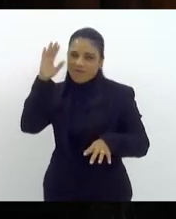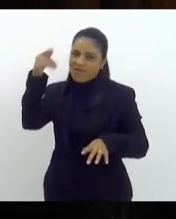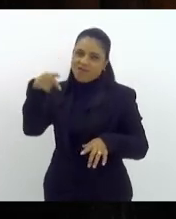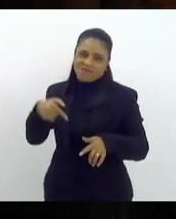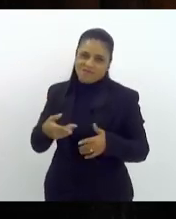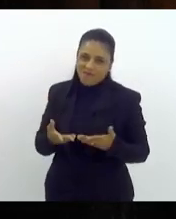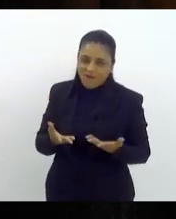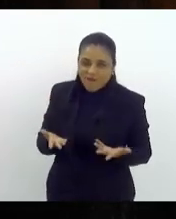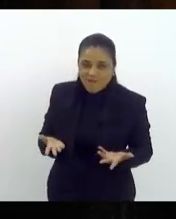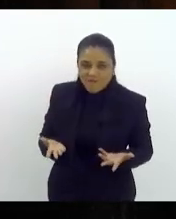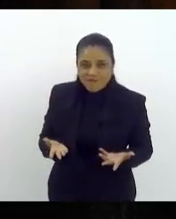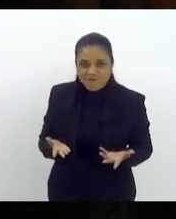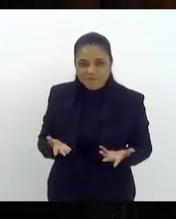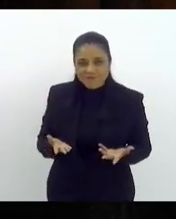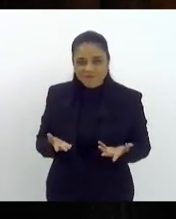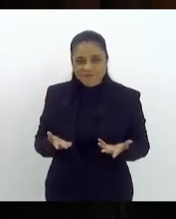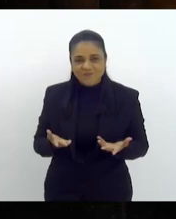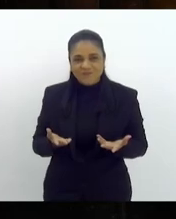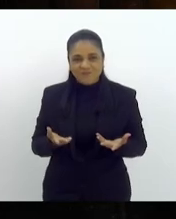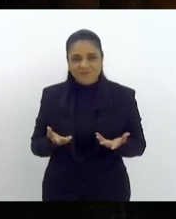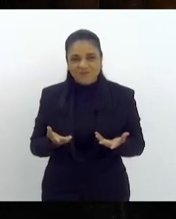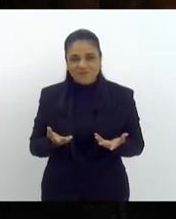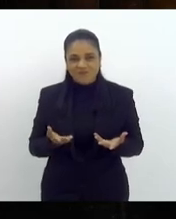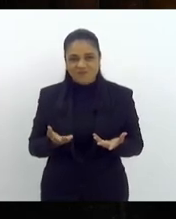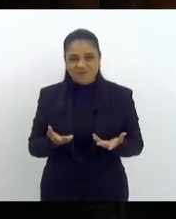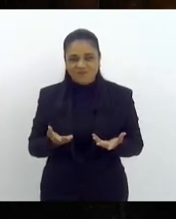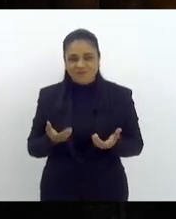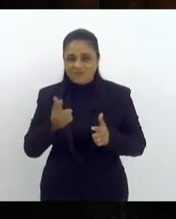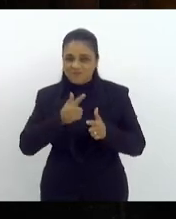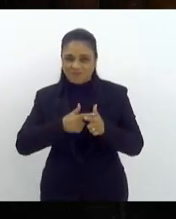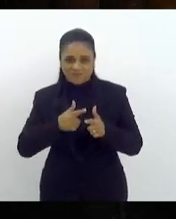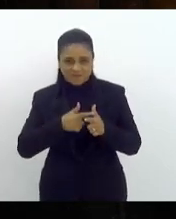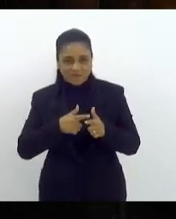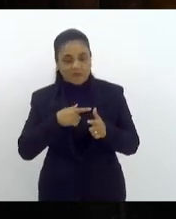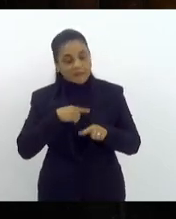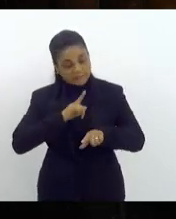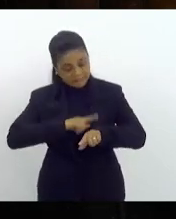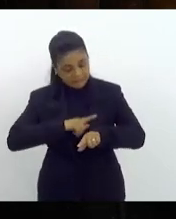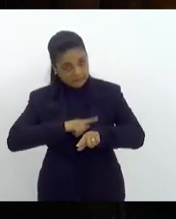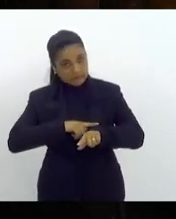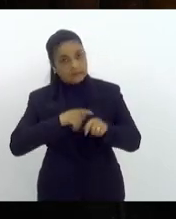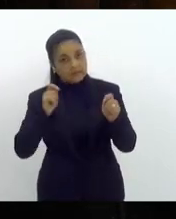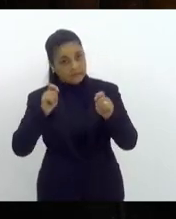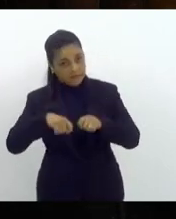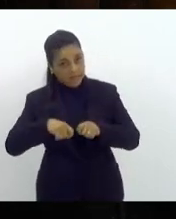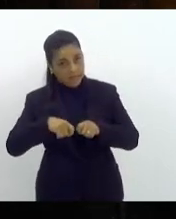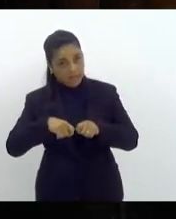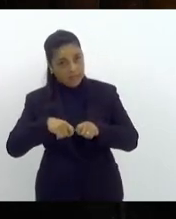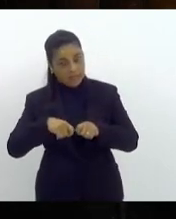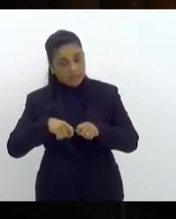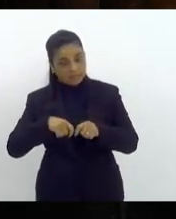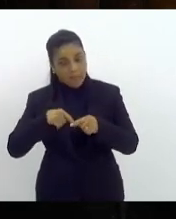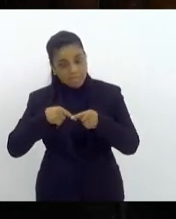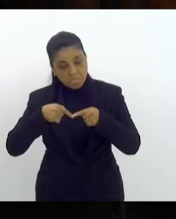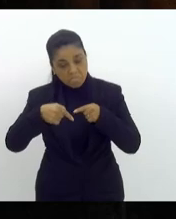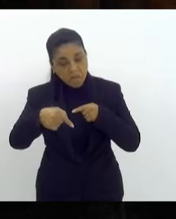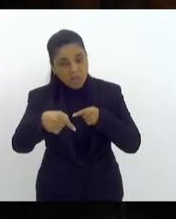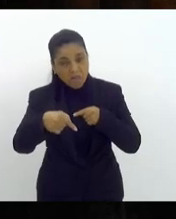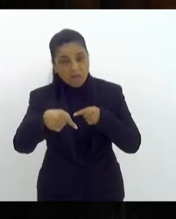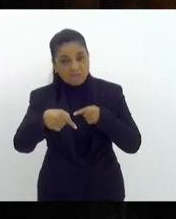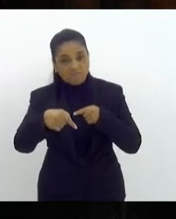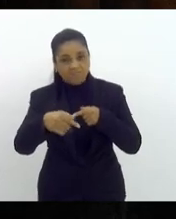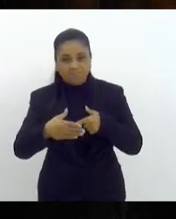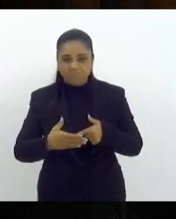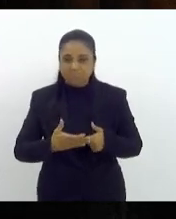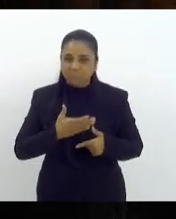não se resolve Ainda há Tempo daqui a pouco fica